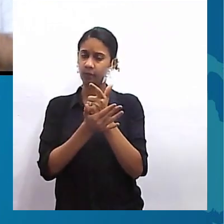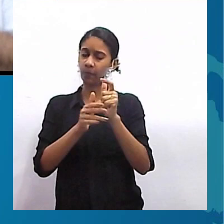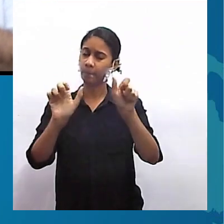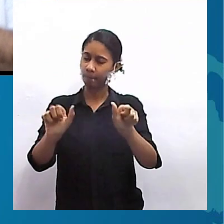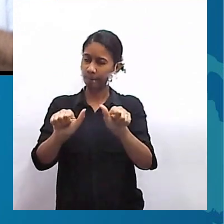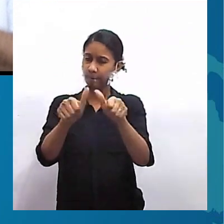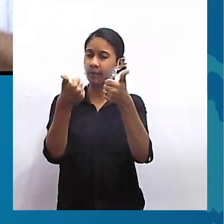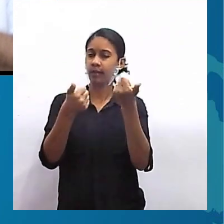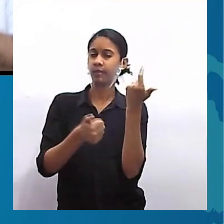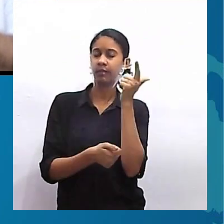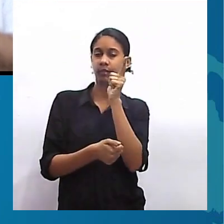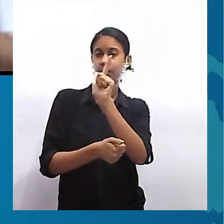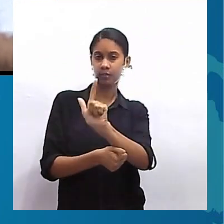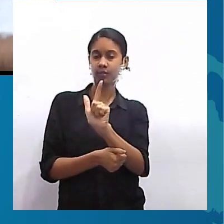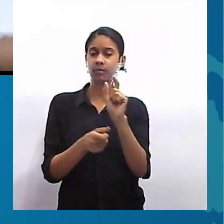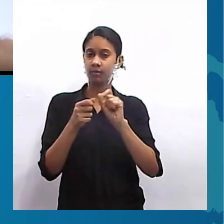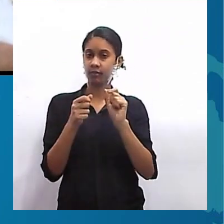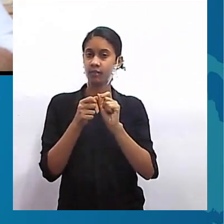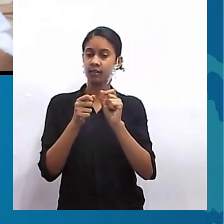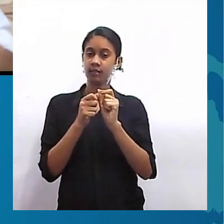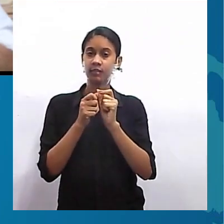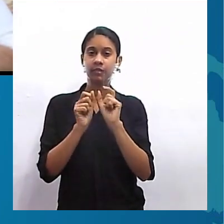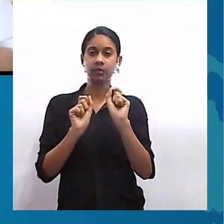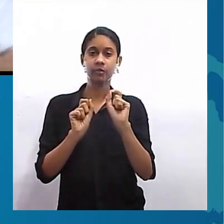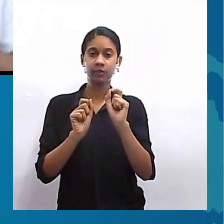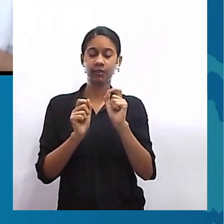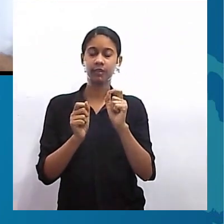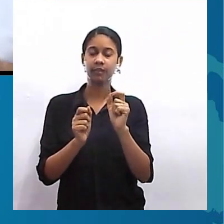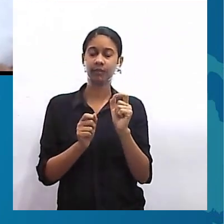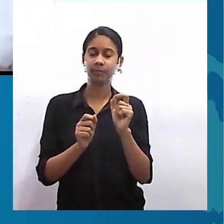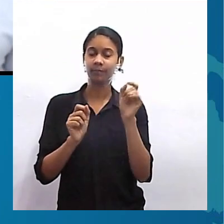consiga atingir um alto grau de satisfação.